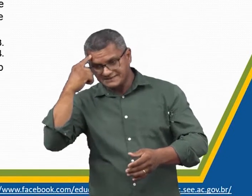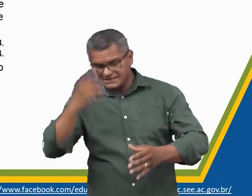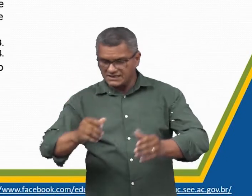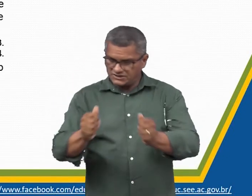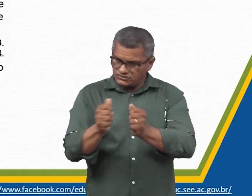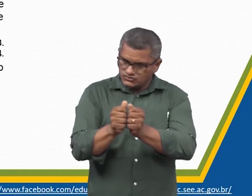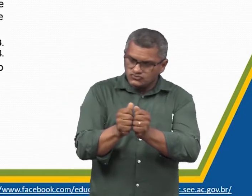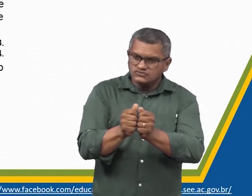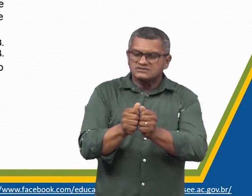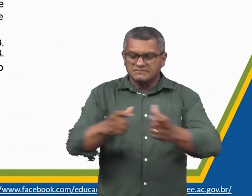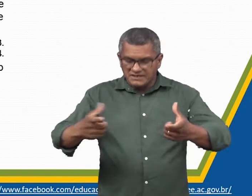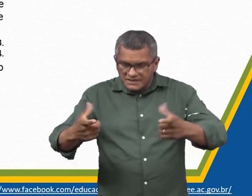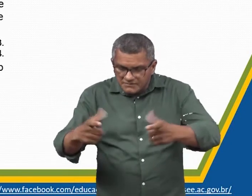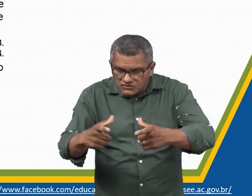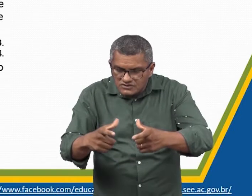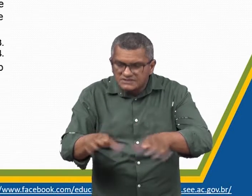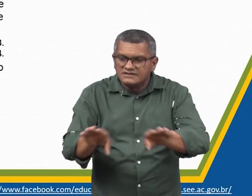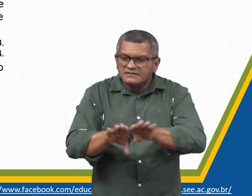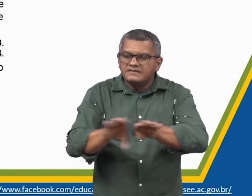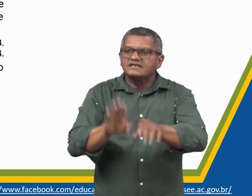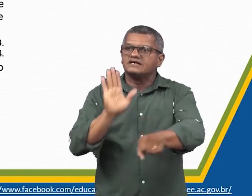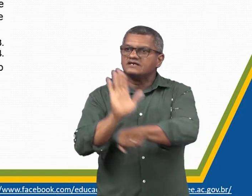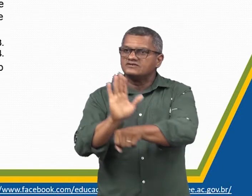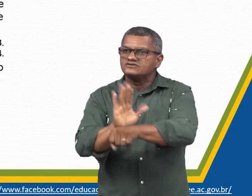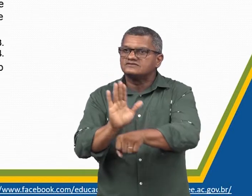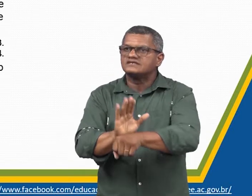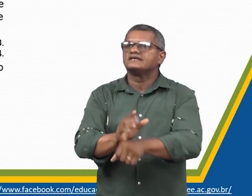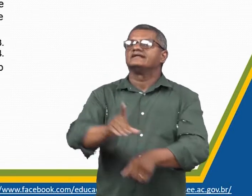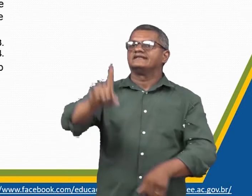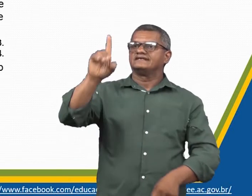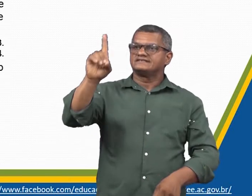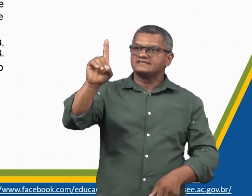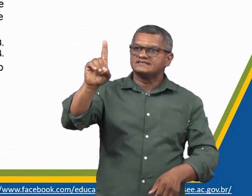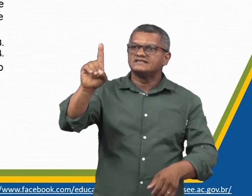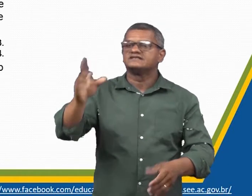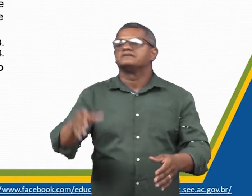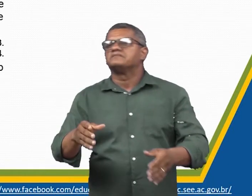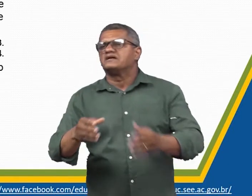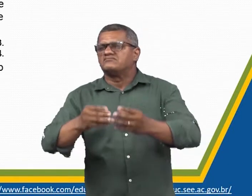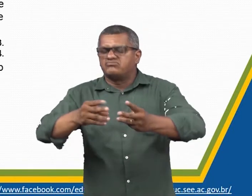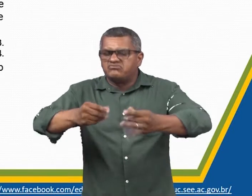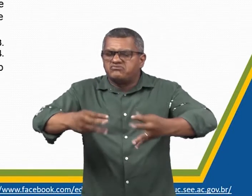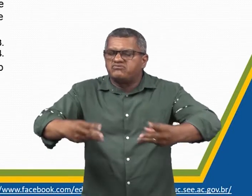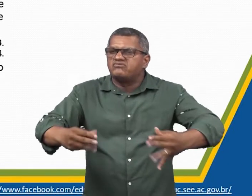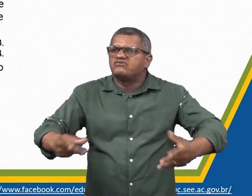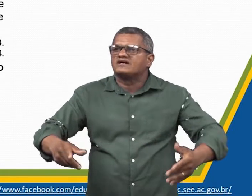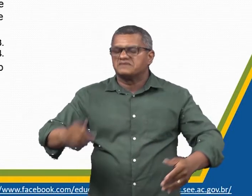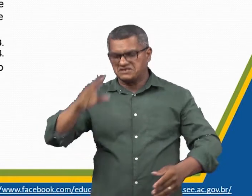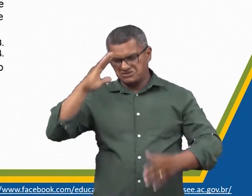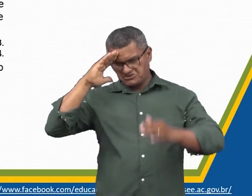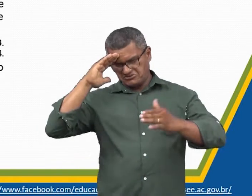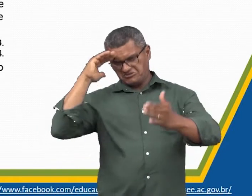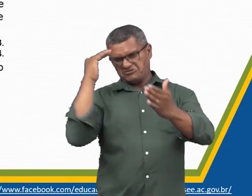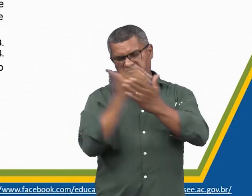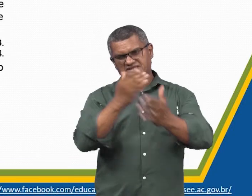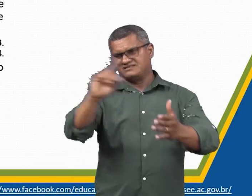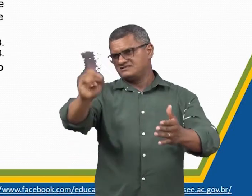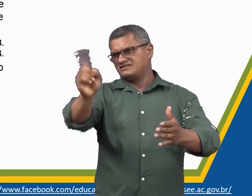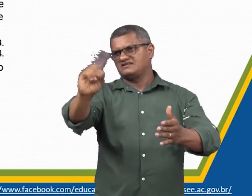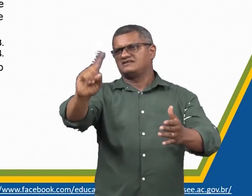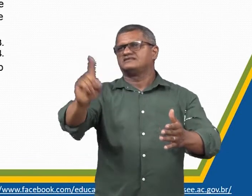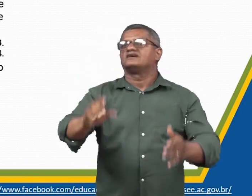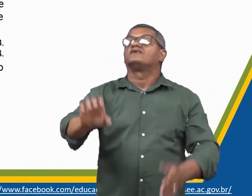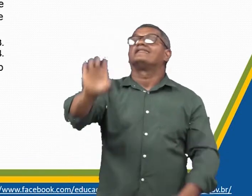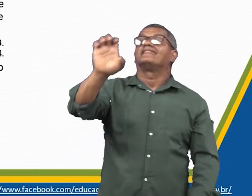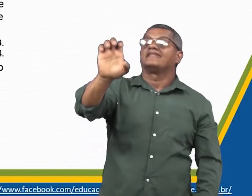e a mobilização das minorias. Letra D, a fragmentação da participação e a desobediência